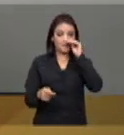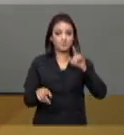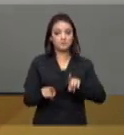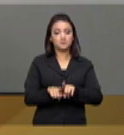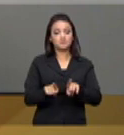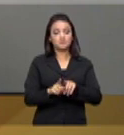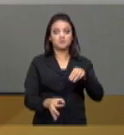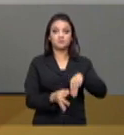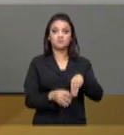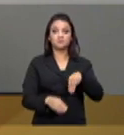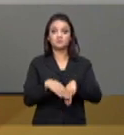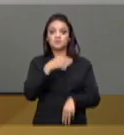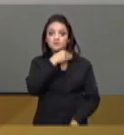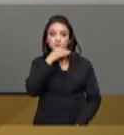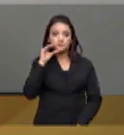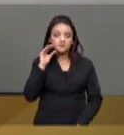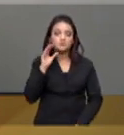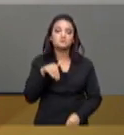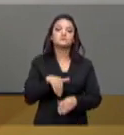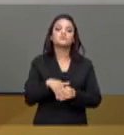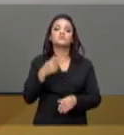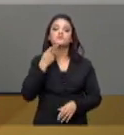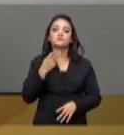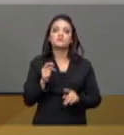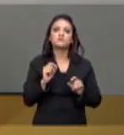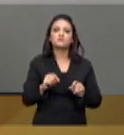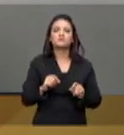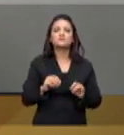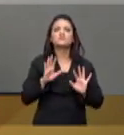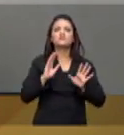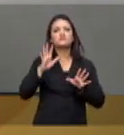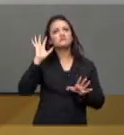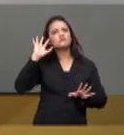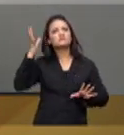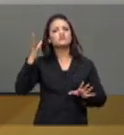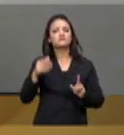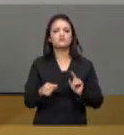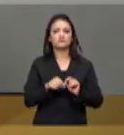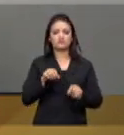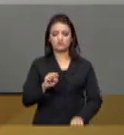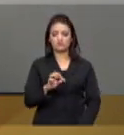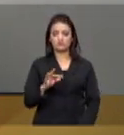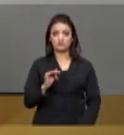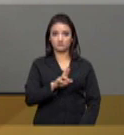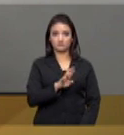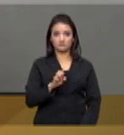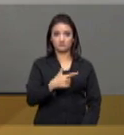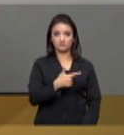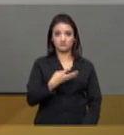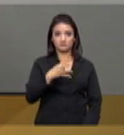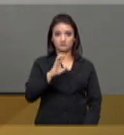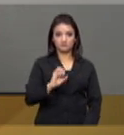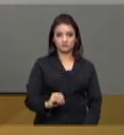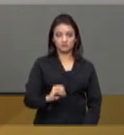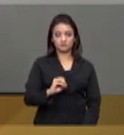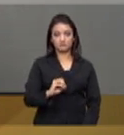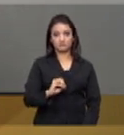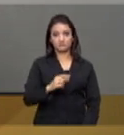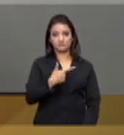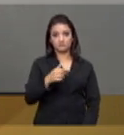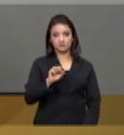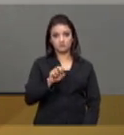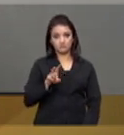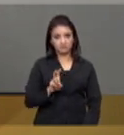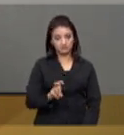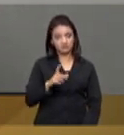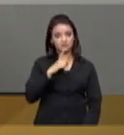voto, faz referência ao entendimento firmado por este Supremo Tribunal Federal no recurso extraordinário 240-875,